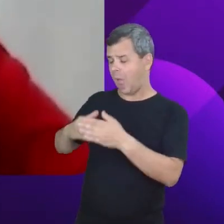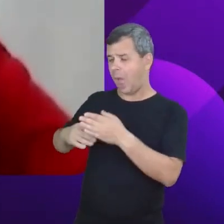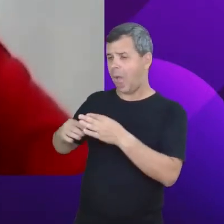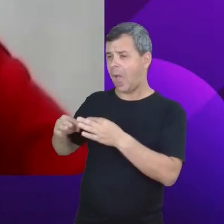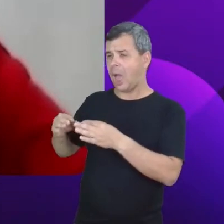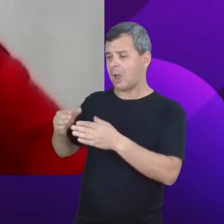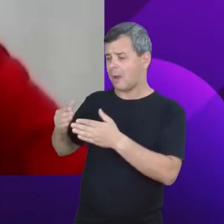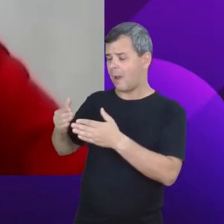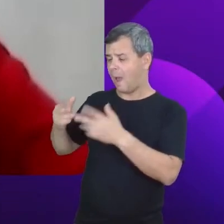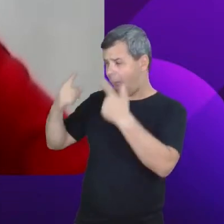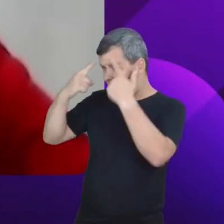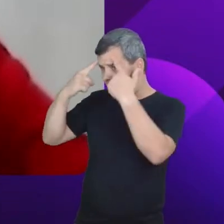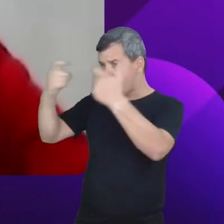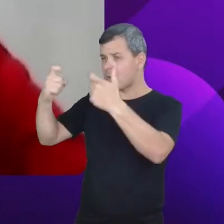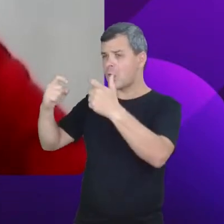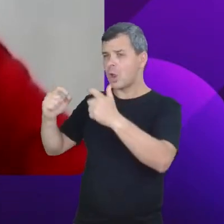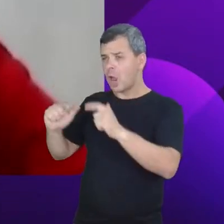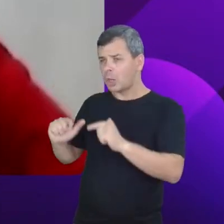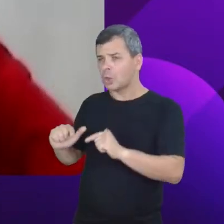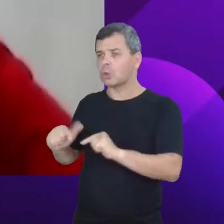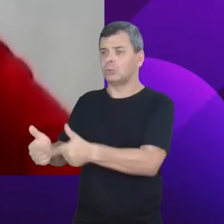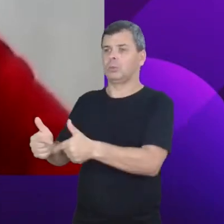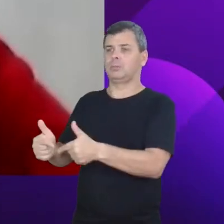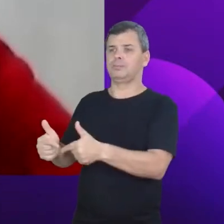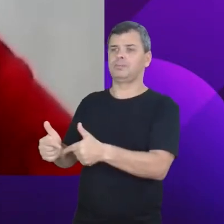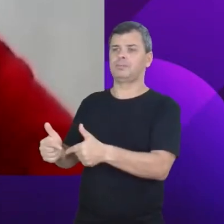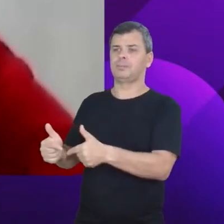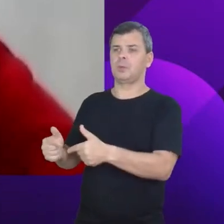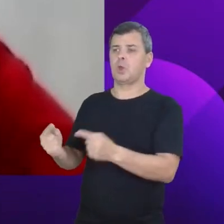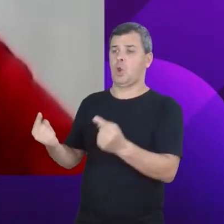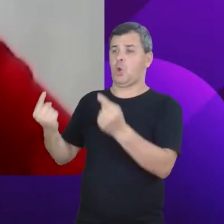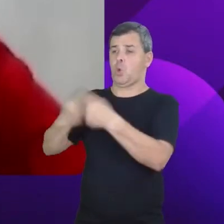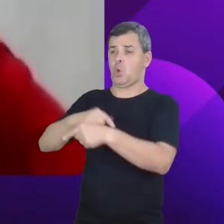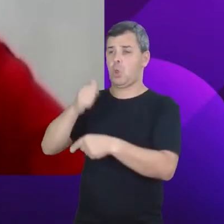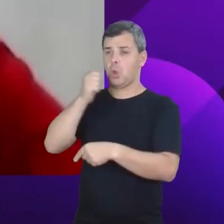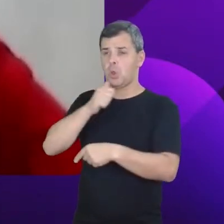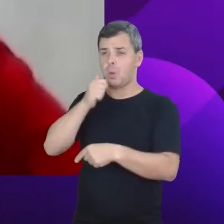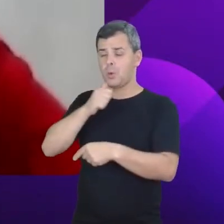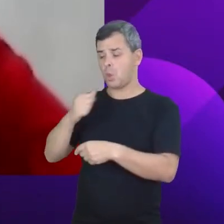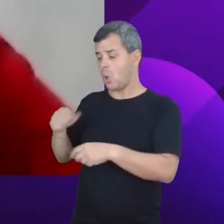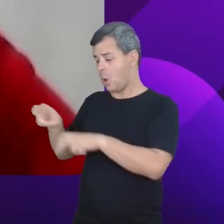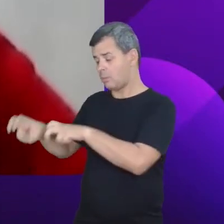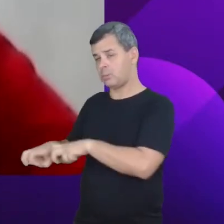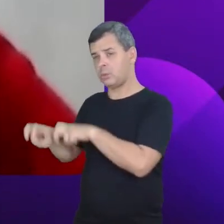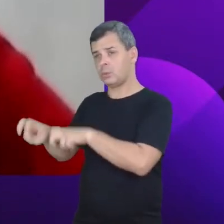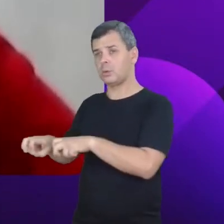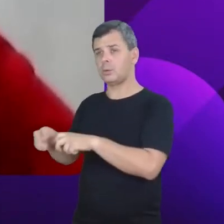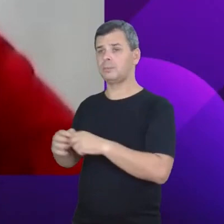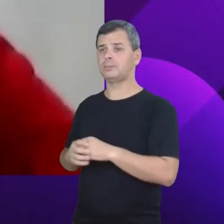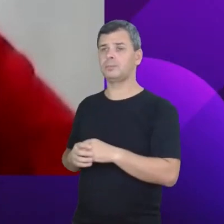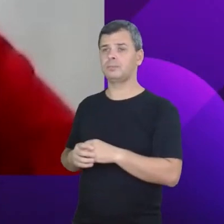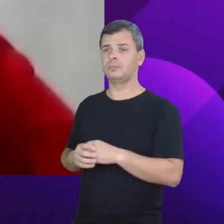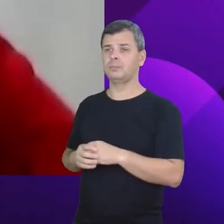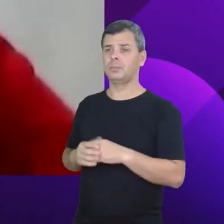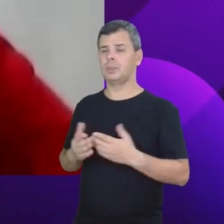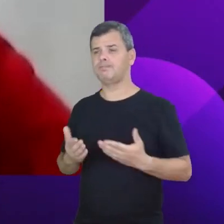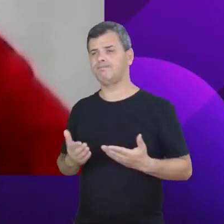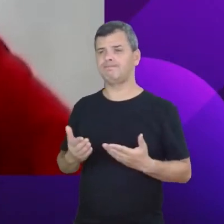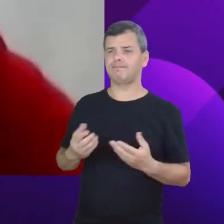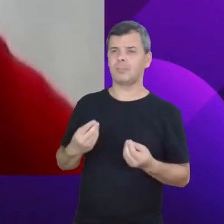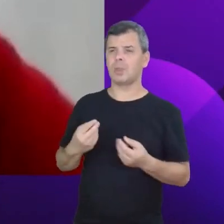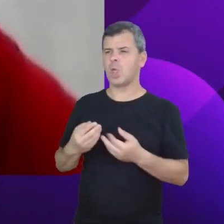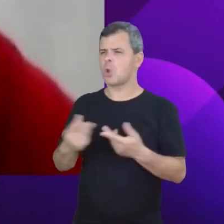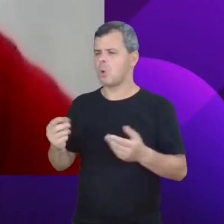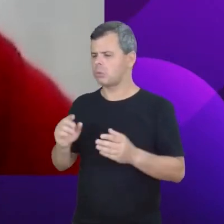violência, o combate da violência contra as mulheres no campo, né, como uma